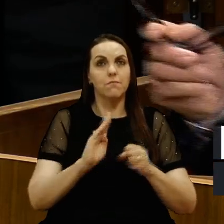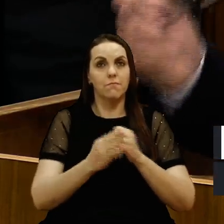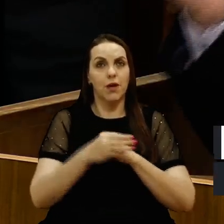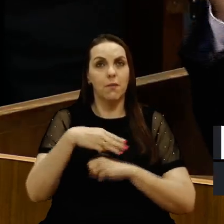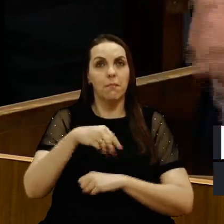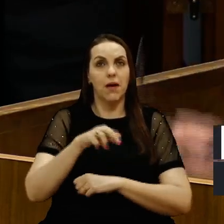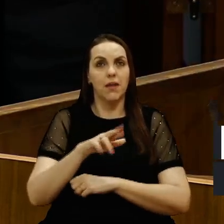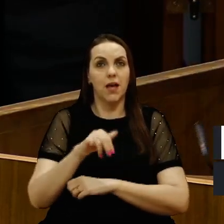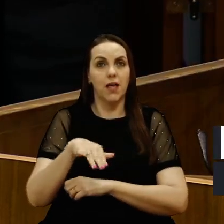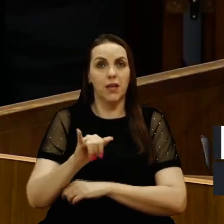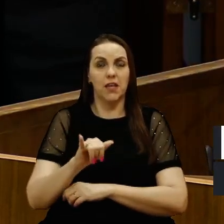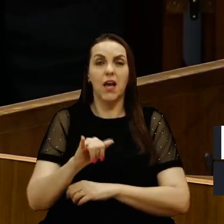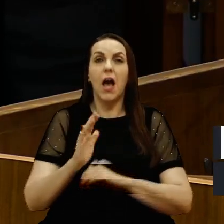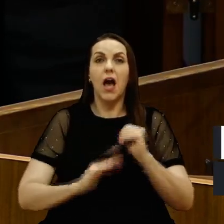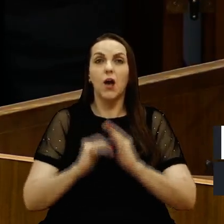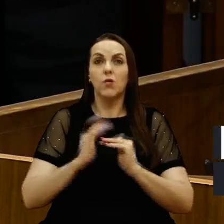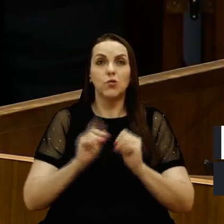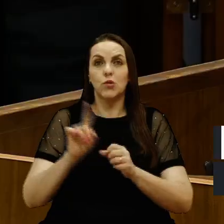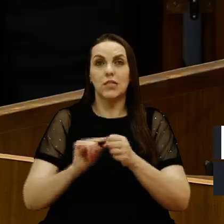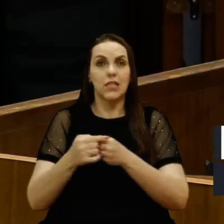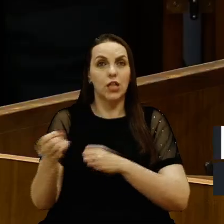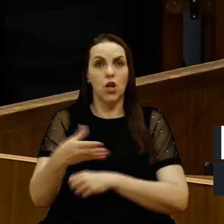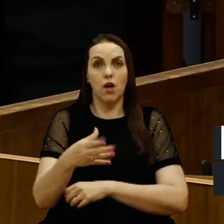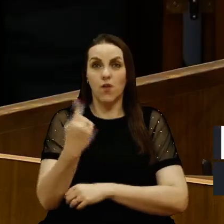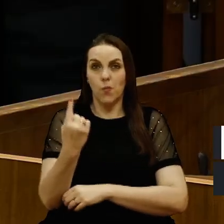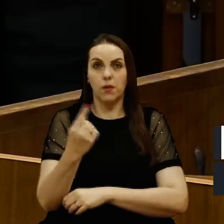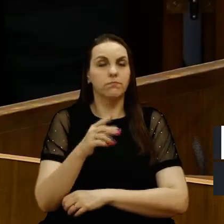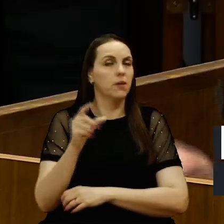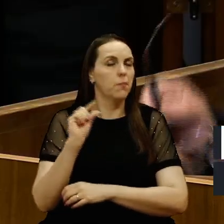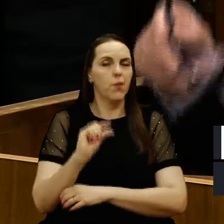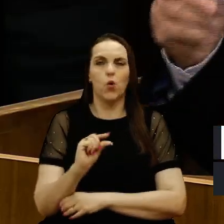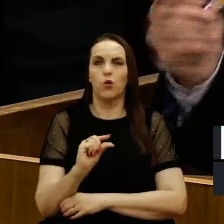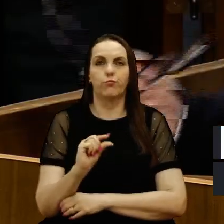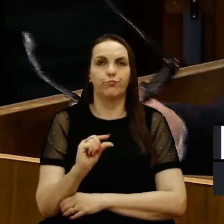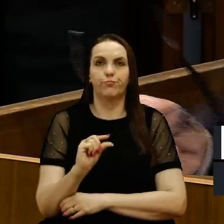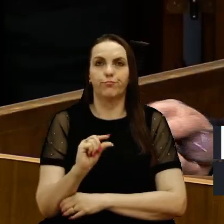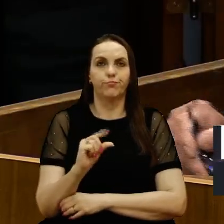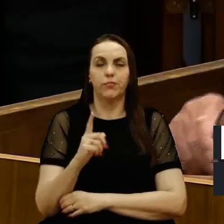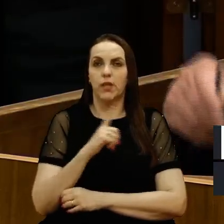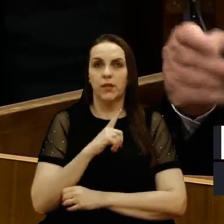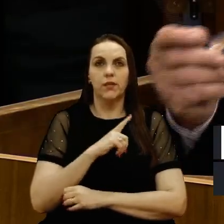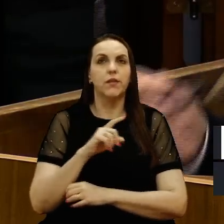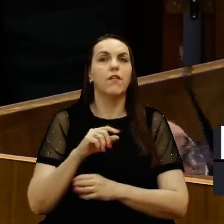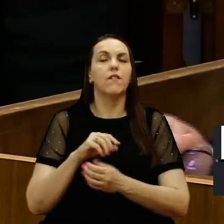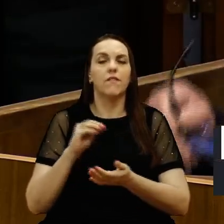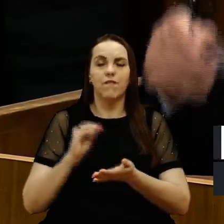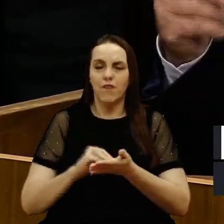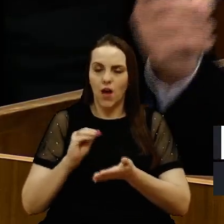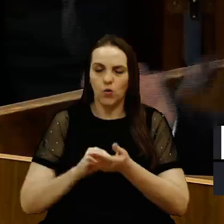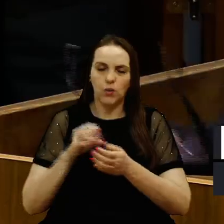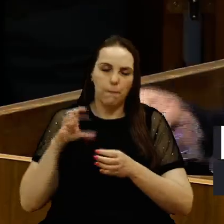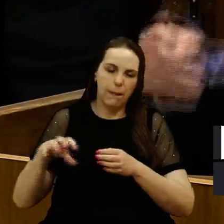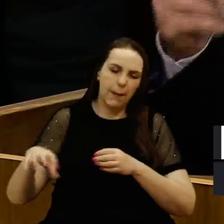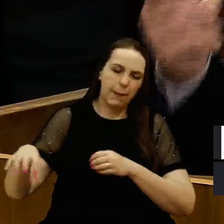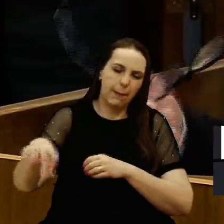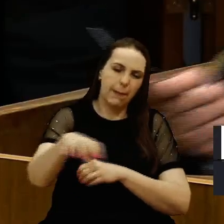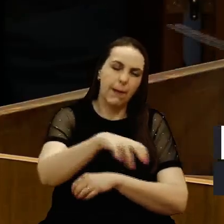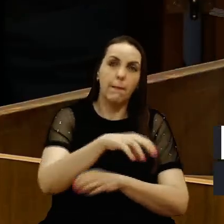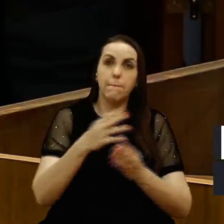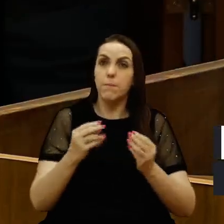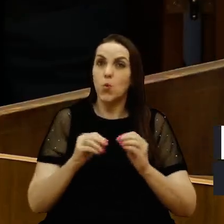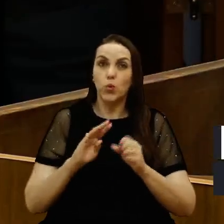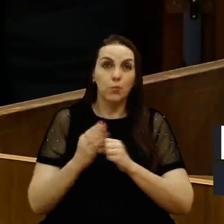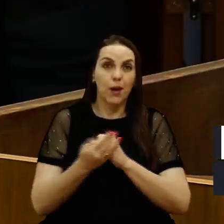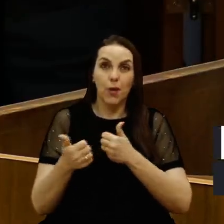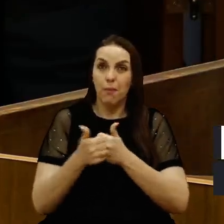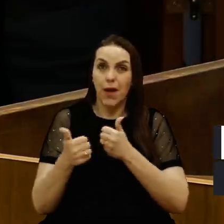Ah, mas vamos construir uma cidade nova. É pouco. Tem Vale da Esperança, tem Reolon, tem Castanheiras, tem Morada